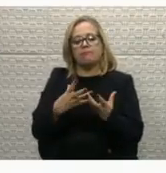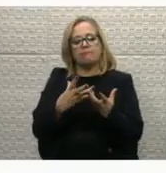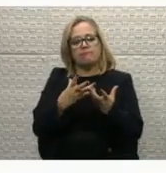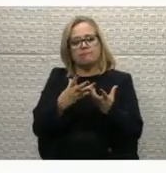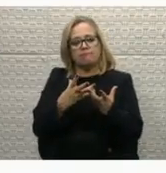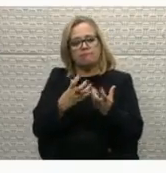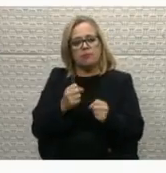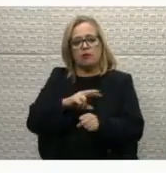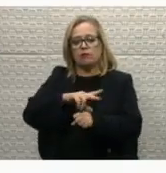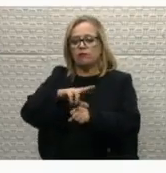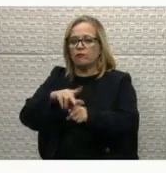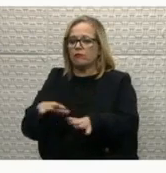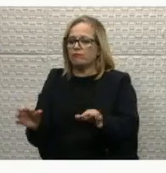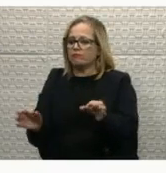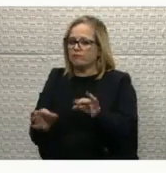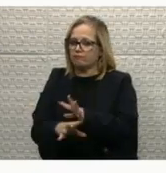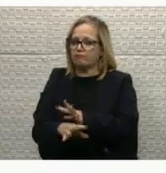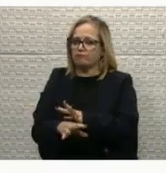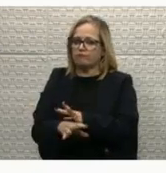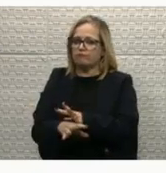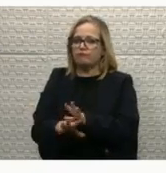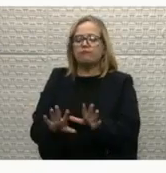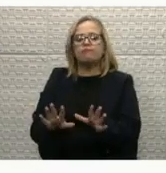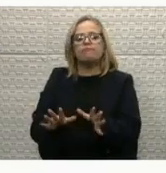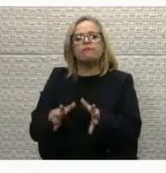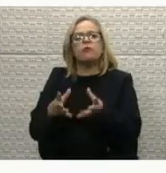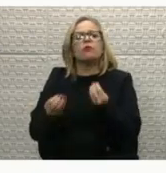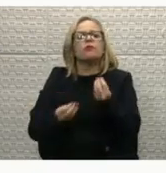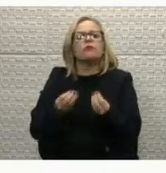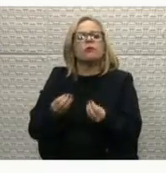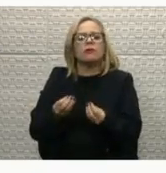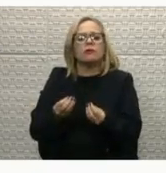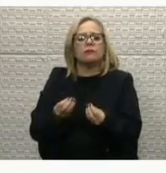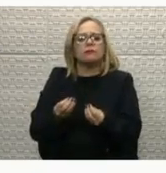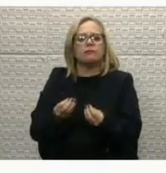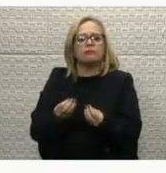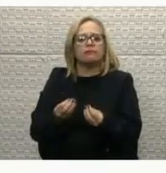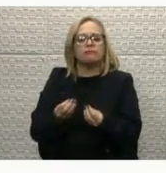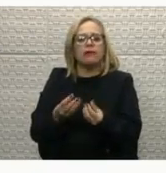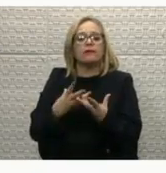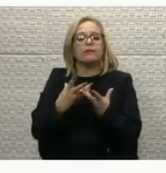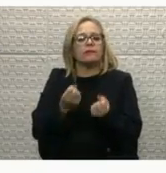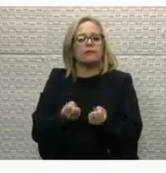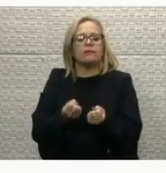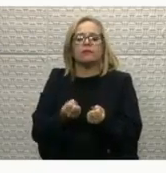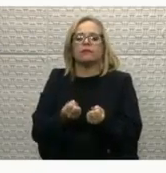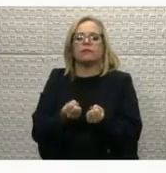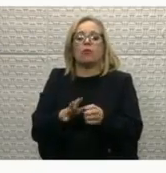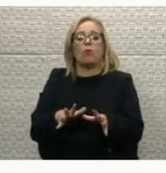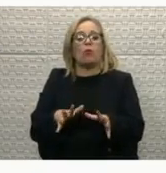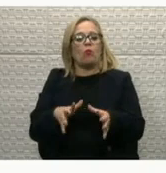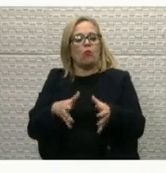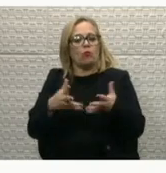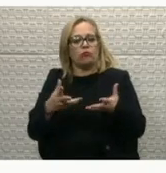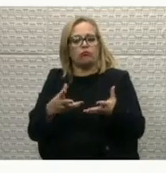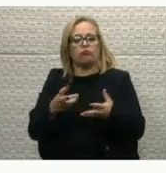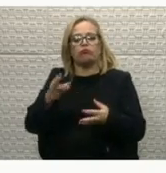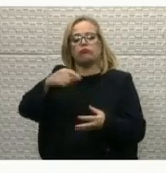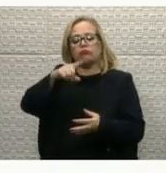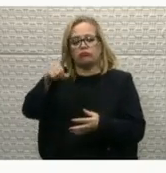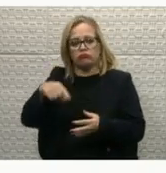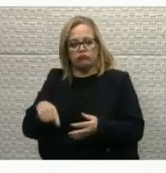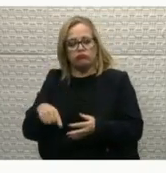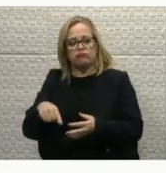as infinitas soluções. E quando ele vai admitir infinitas soluções? Quando a sua matriz de